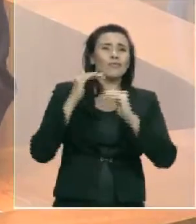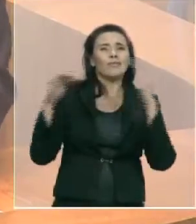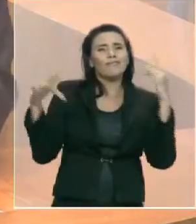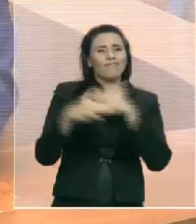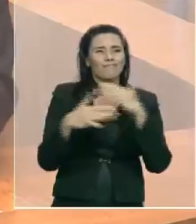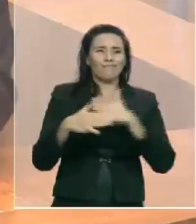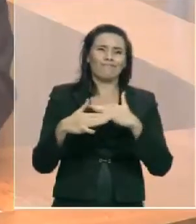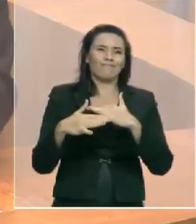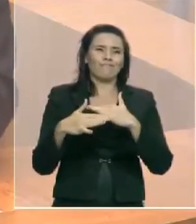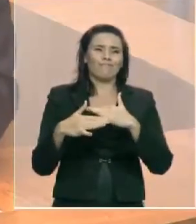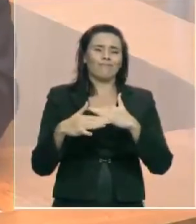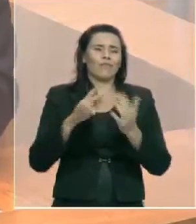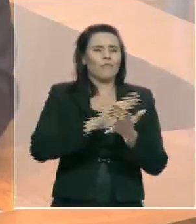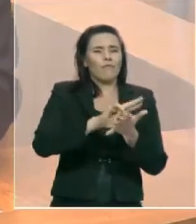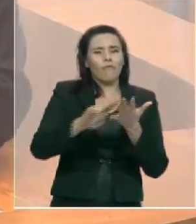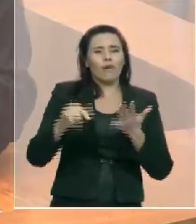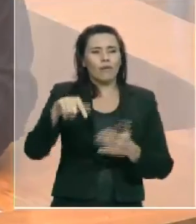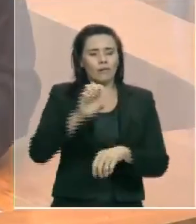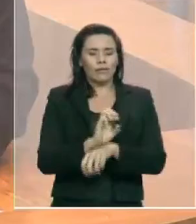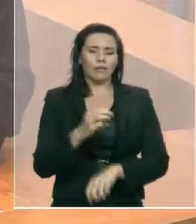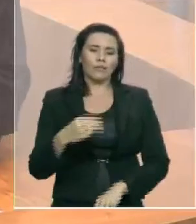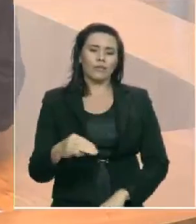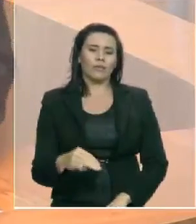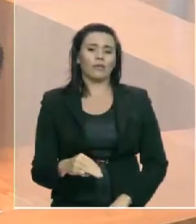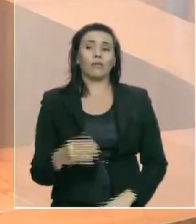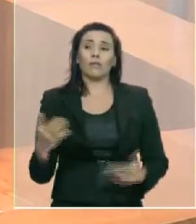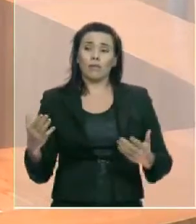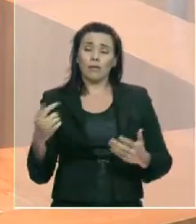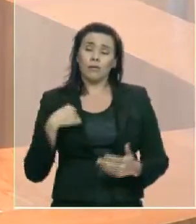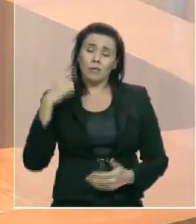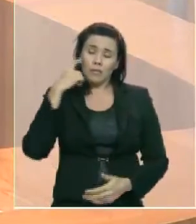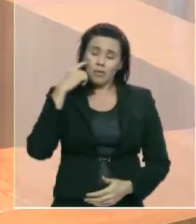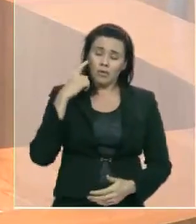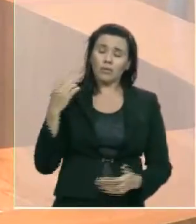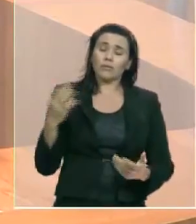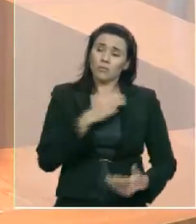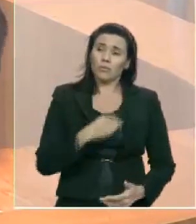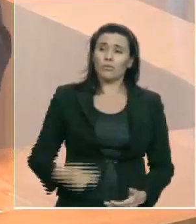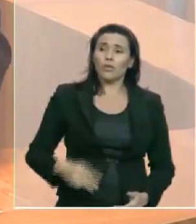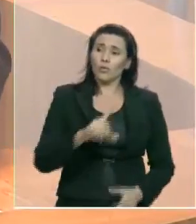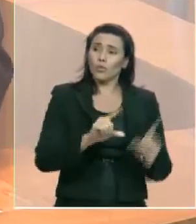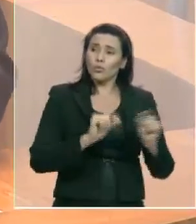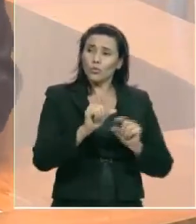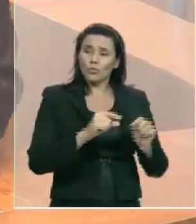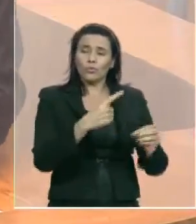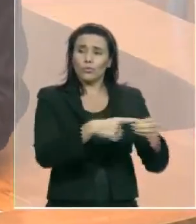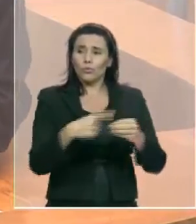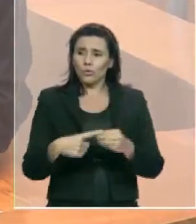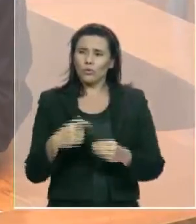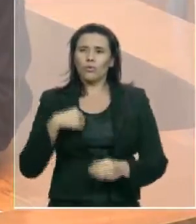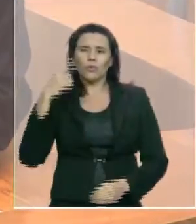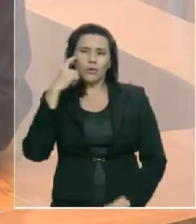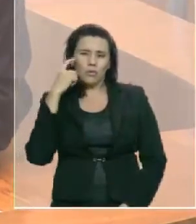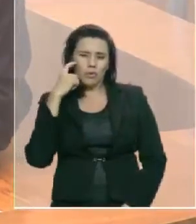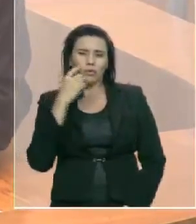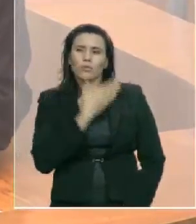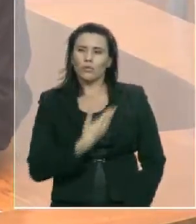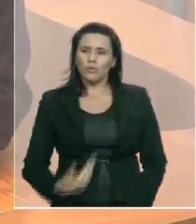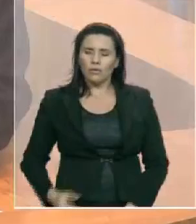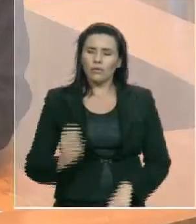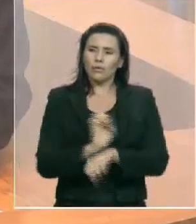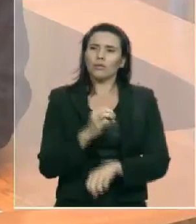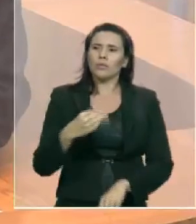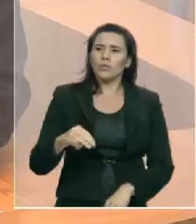com a seleção desses municípios agora, cabe a cada governante municipal e o governo do estado do